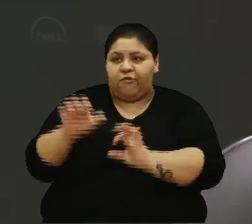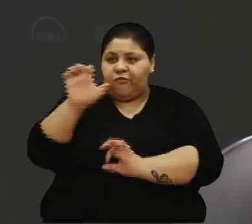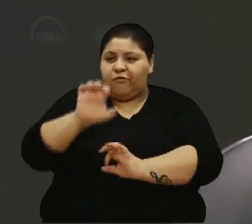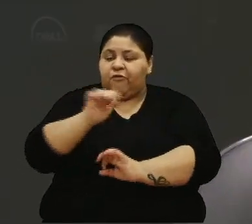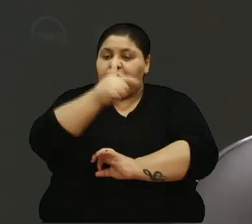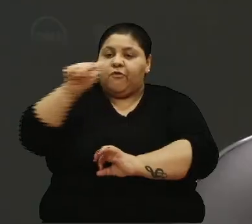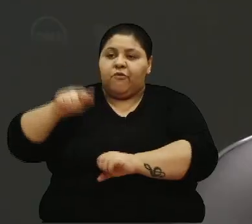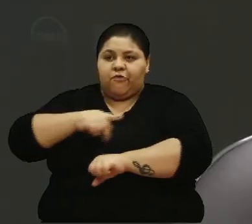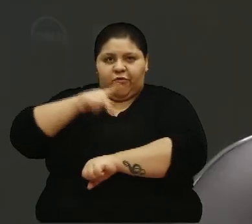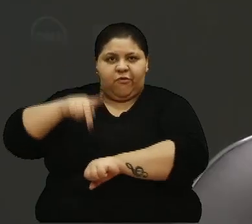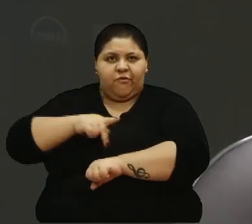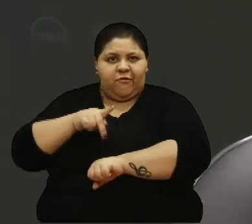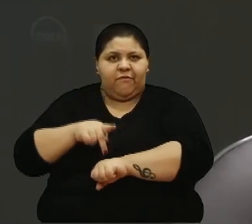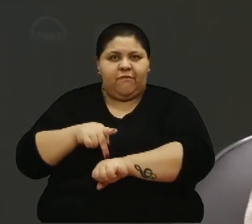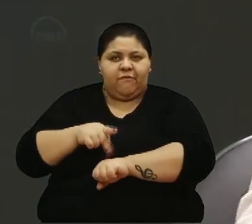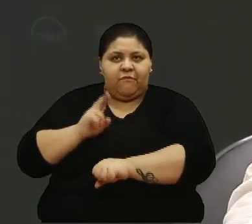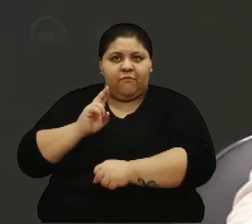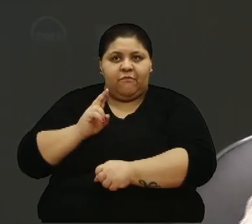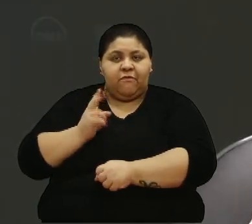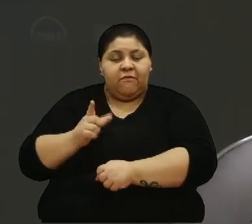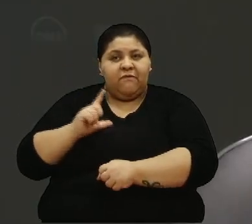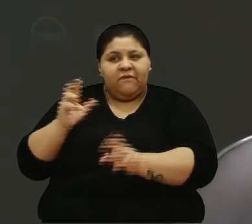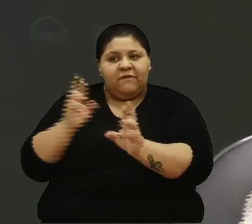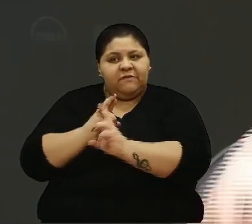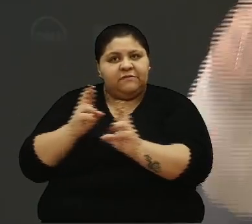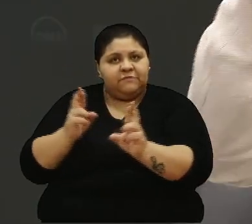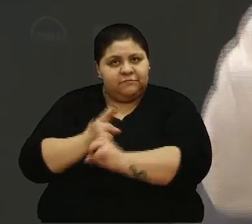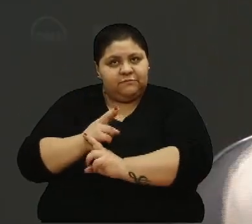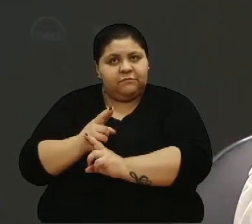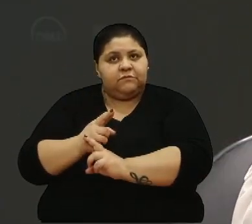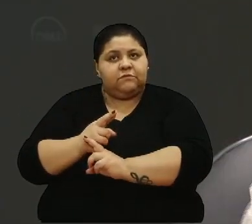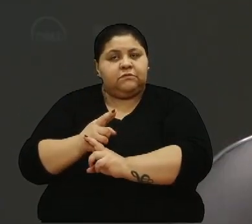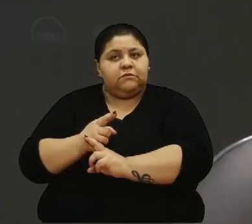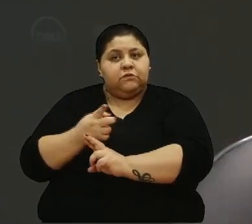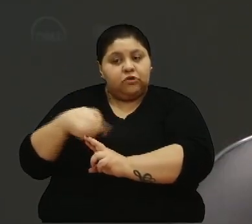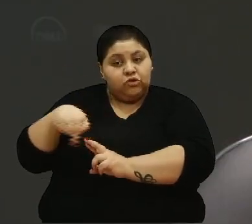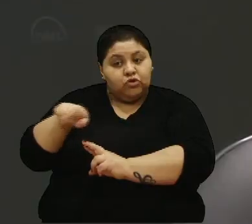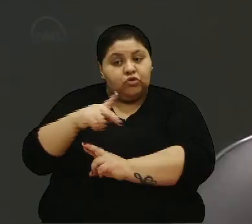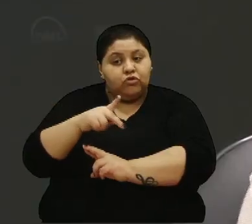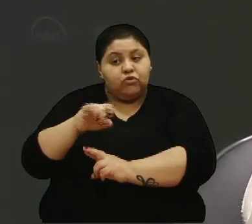demais países que mantêm relações com a OCDE, visto que nosso